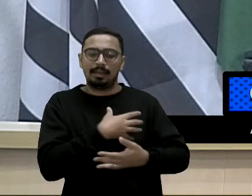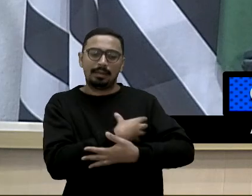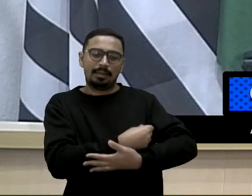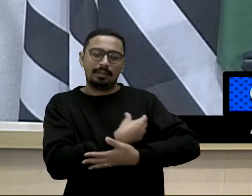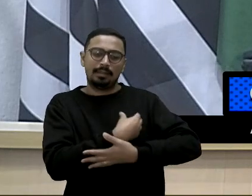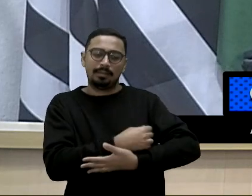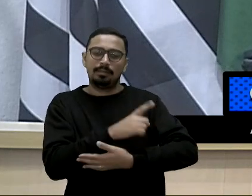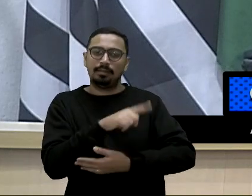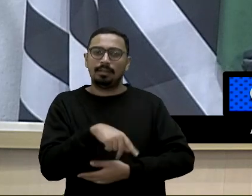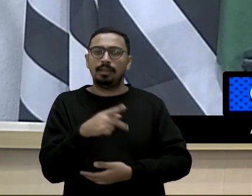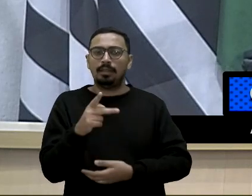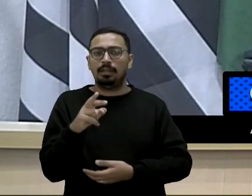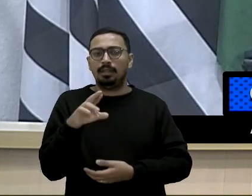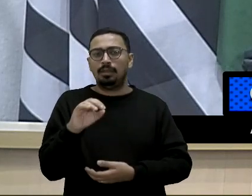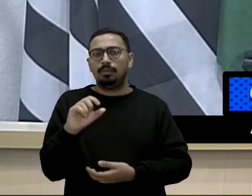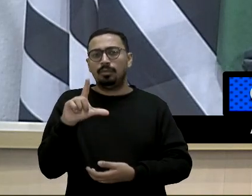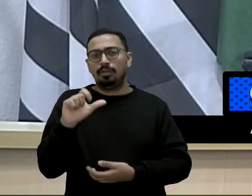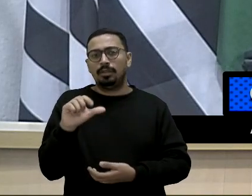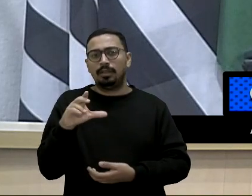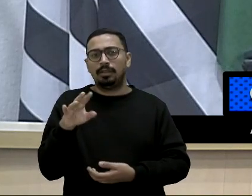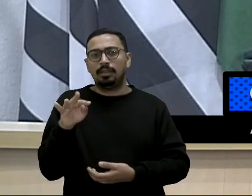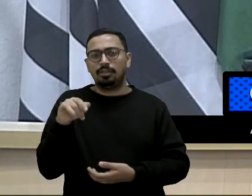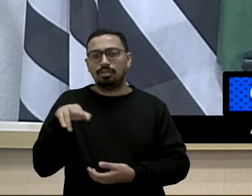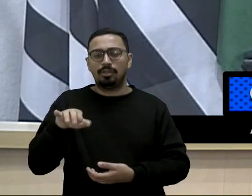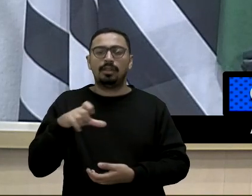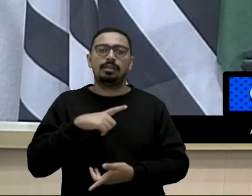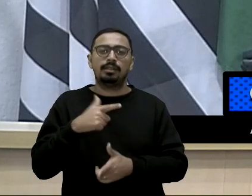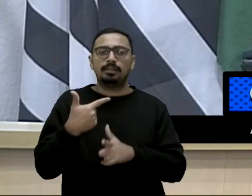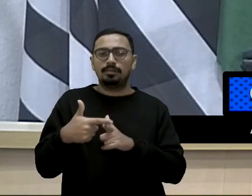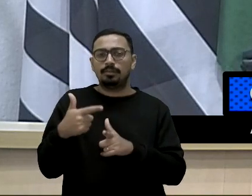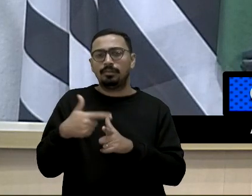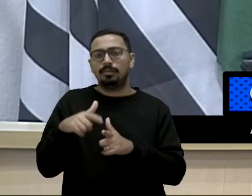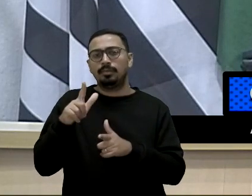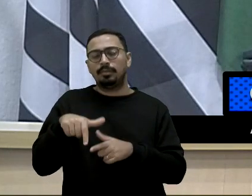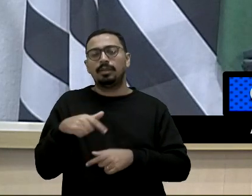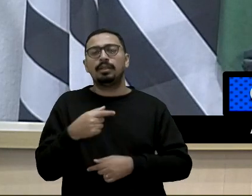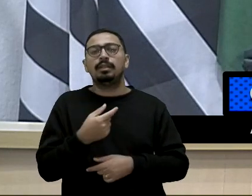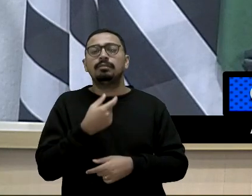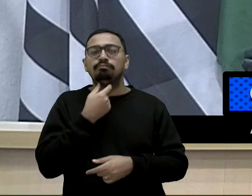de prolactina dá uma descompensação da tireoide.